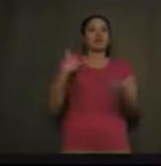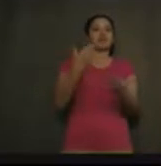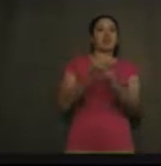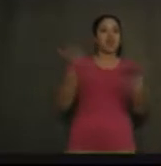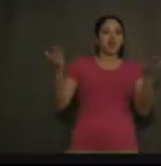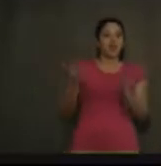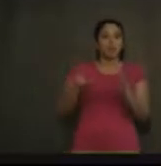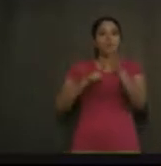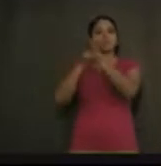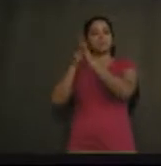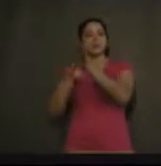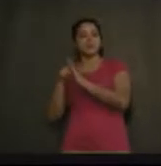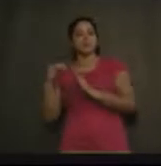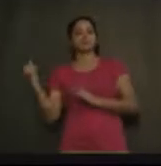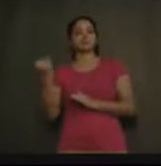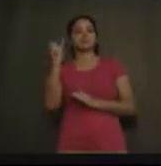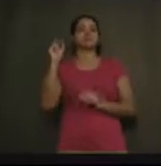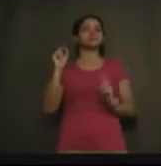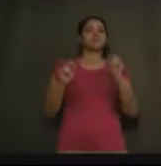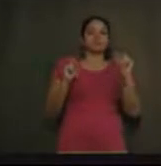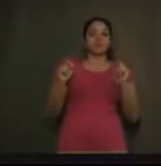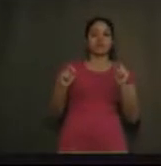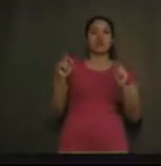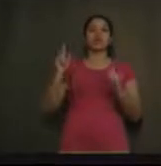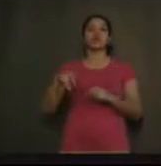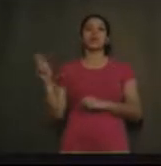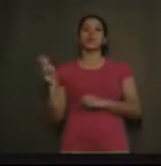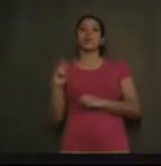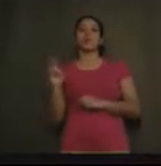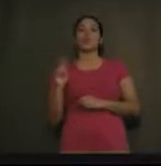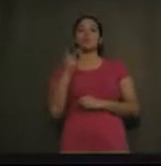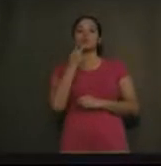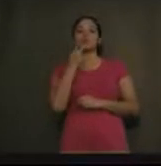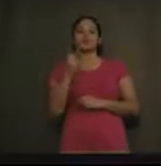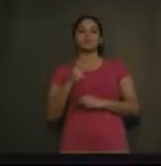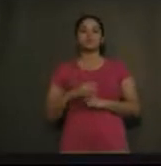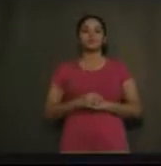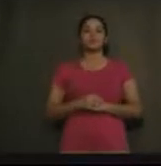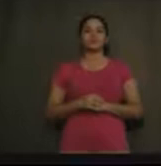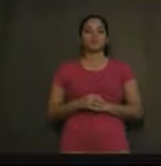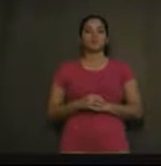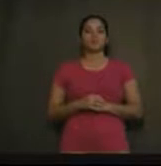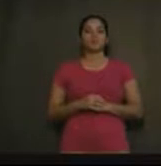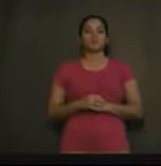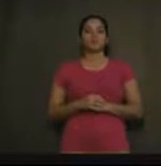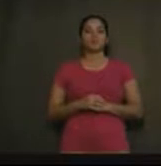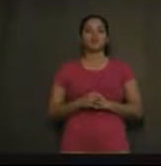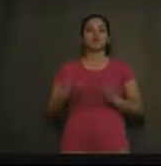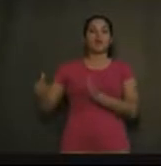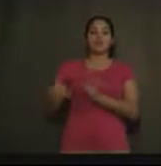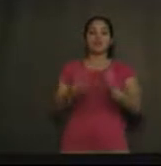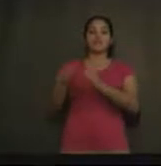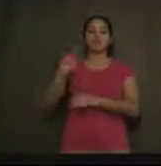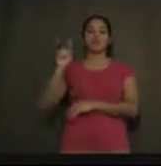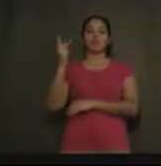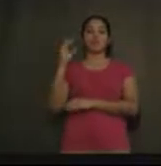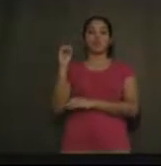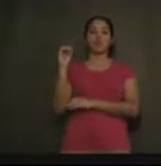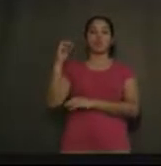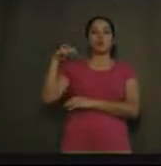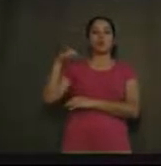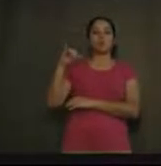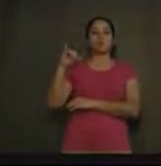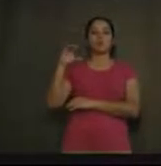bastante sofisticada, que é o chamado fenômeno das trajetórias homoclínicas transversais. Poincaré não chamava